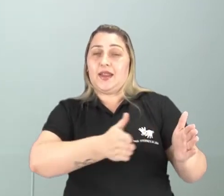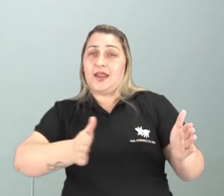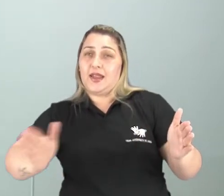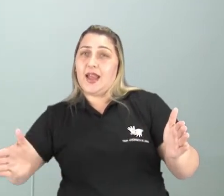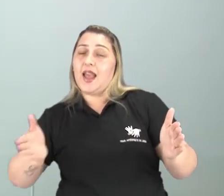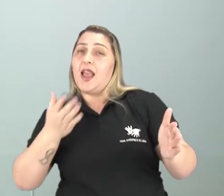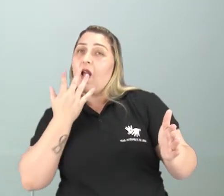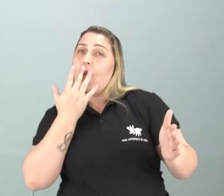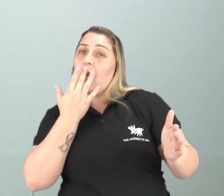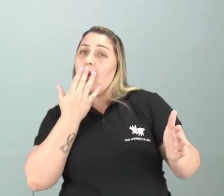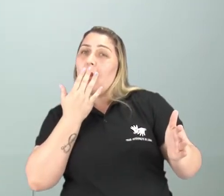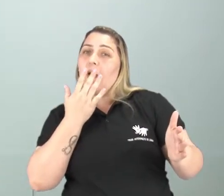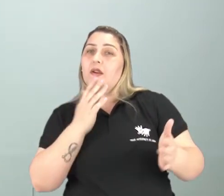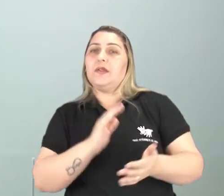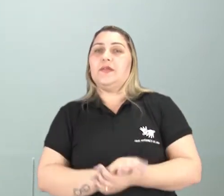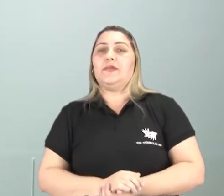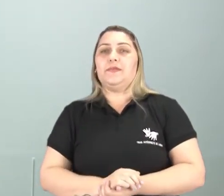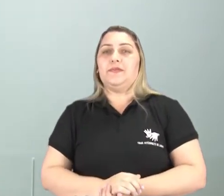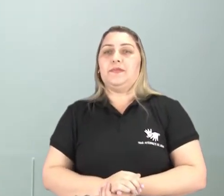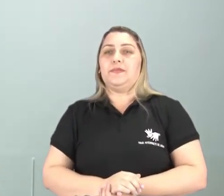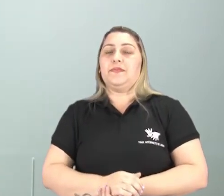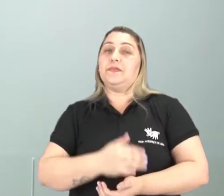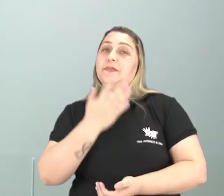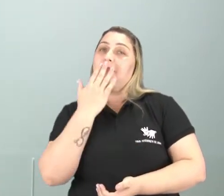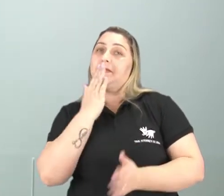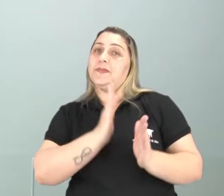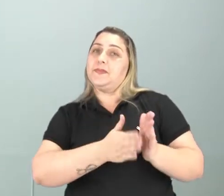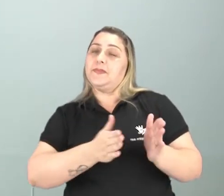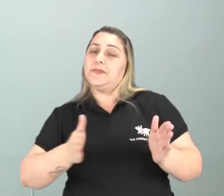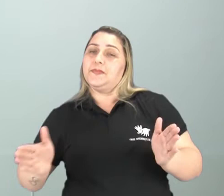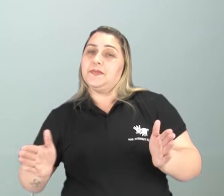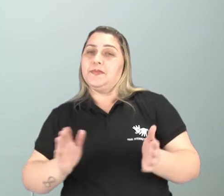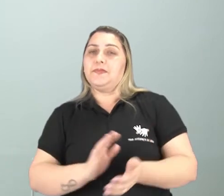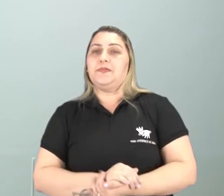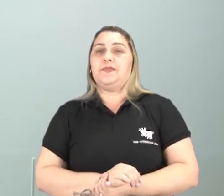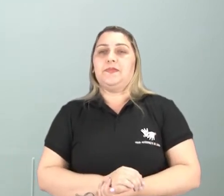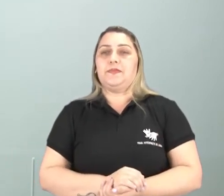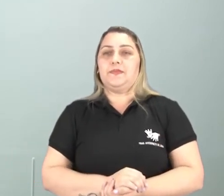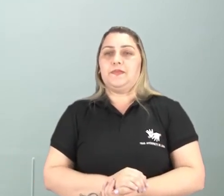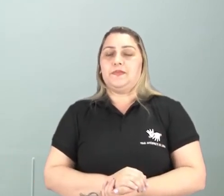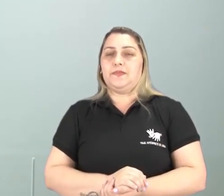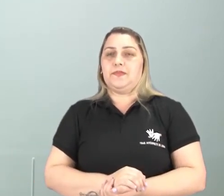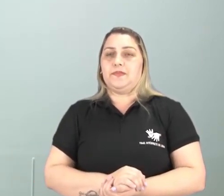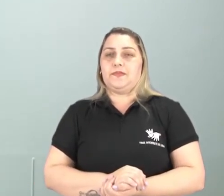sequência de cores aqui eu vou colocar uma sequência de cores